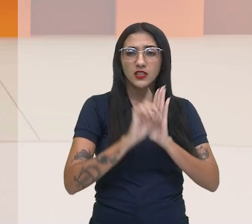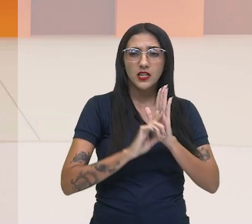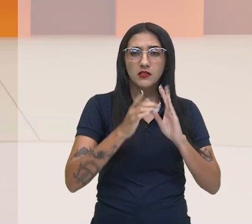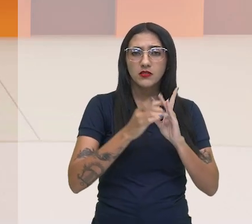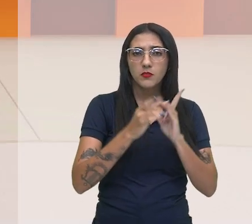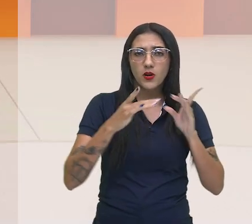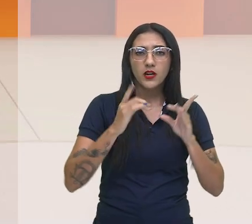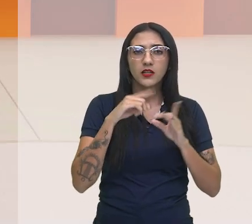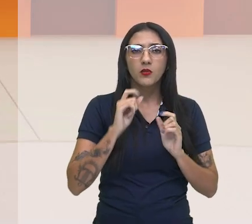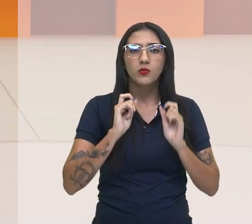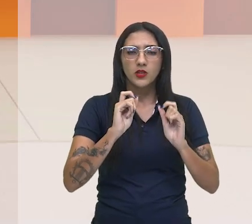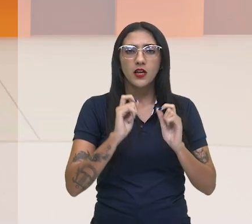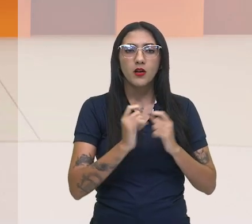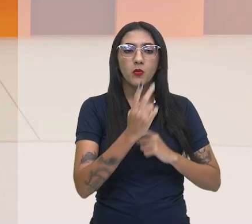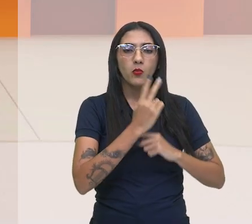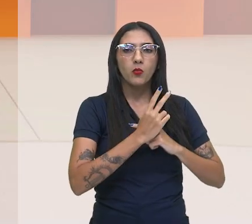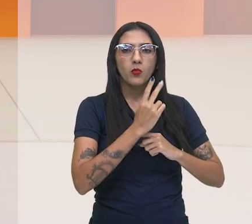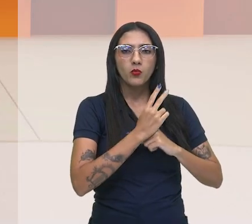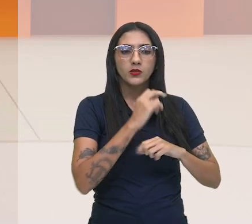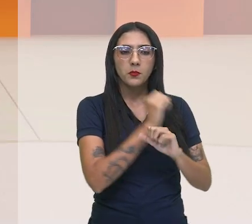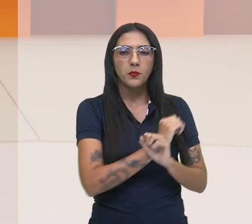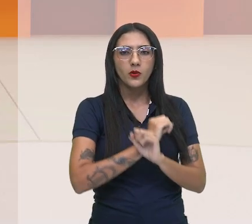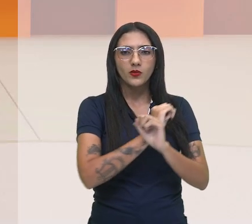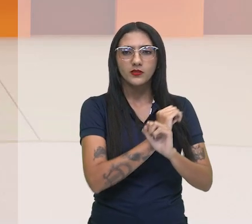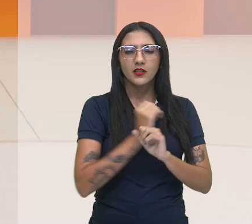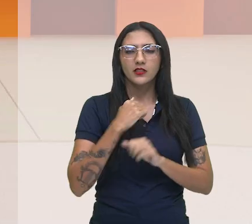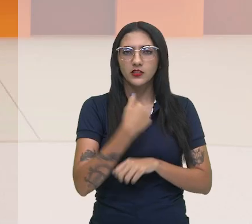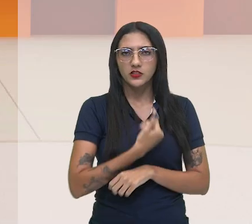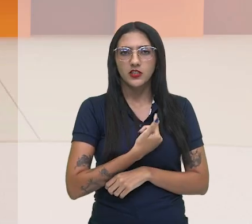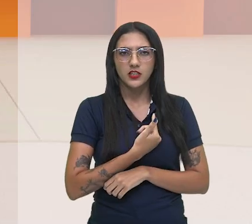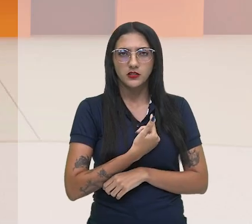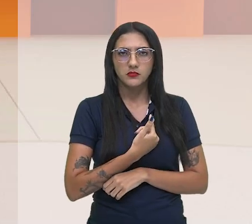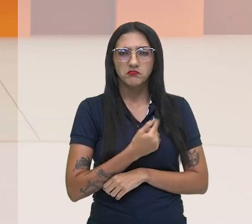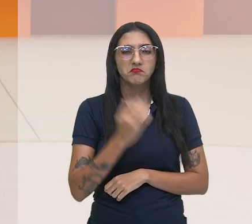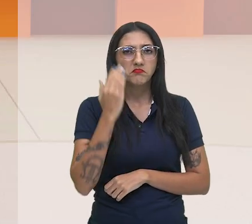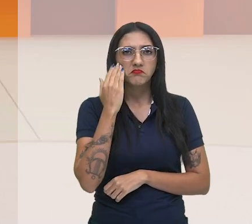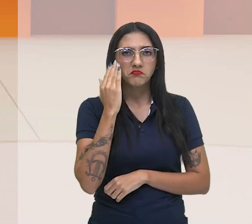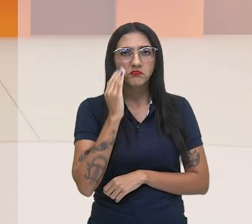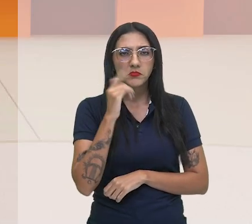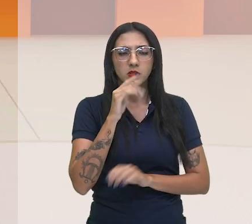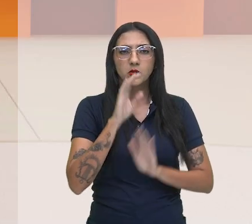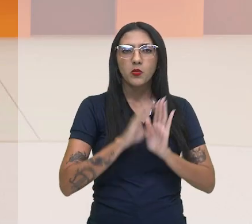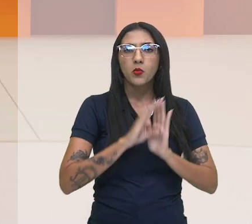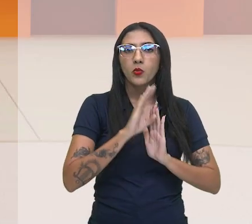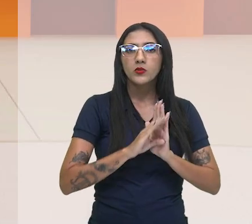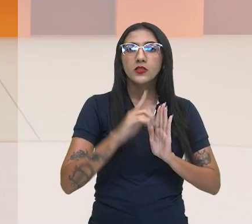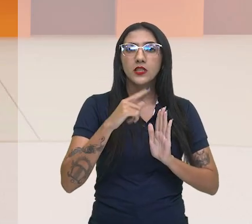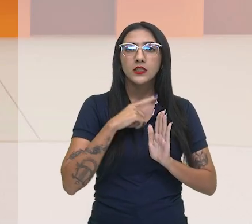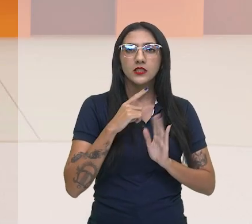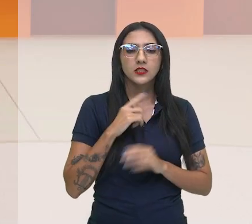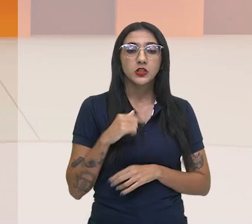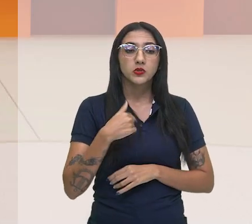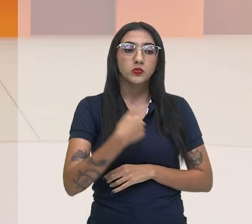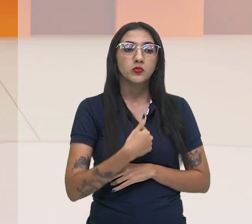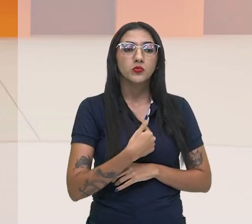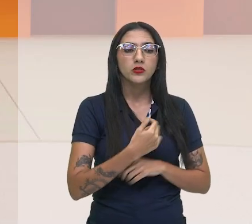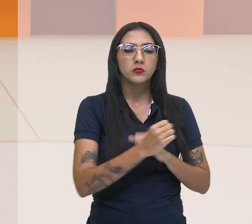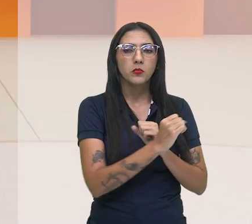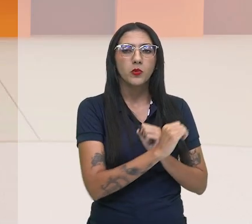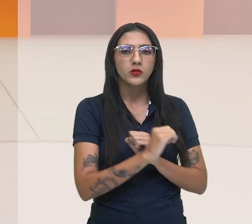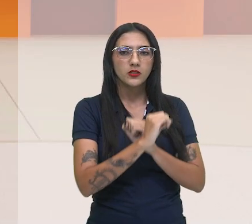que protege a gente. Entendam muito bem isso daí, tá? Ele vai nos